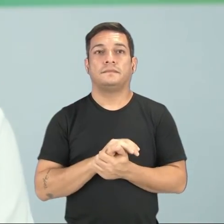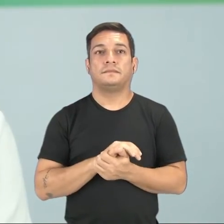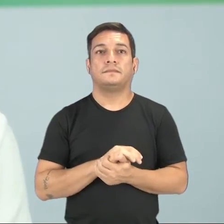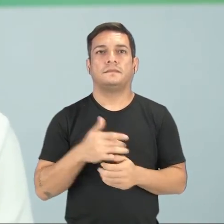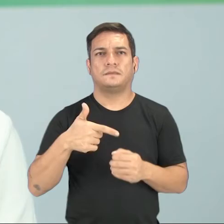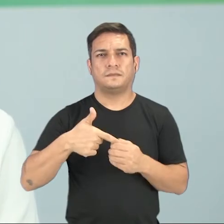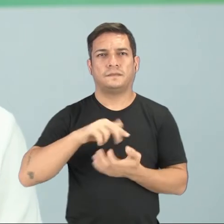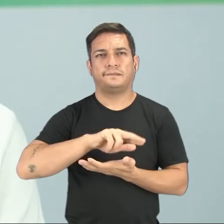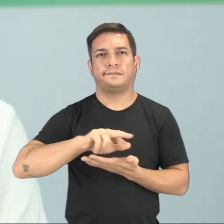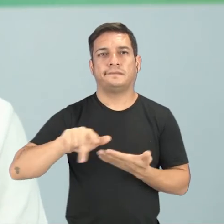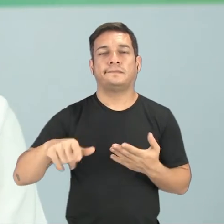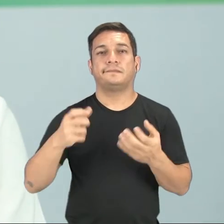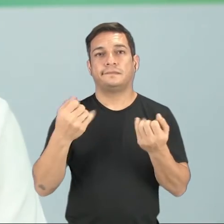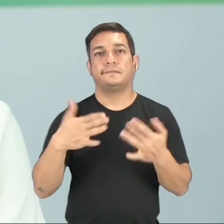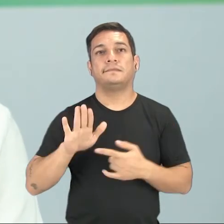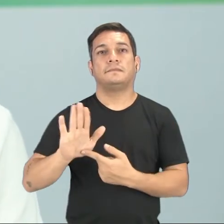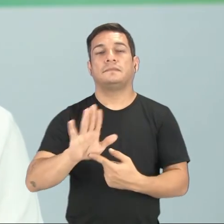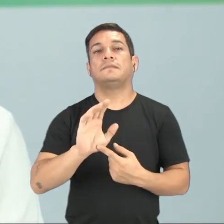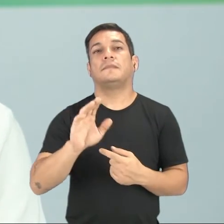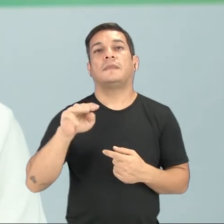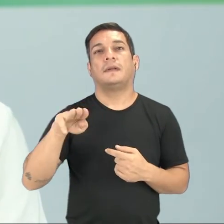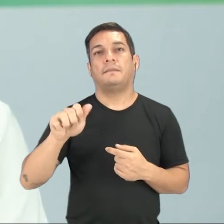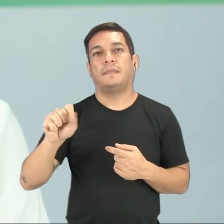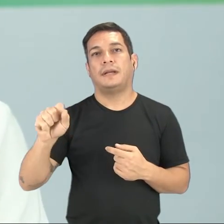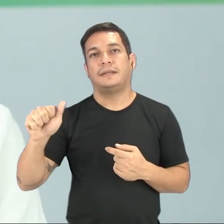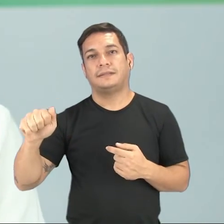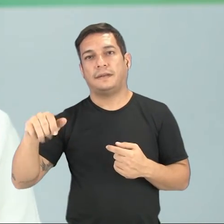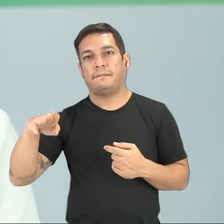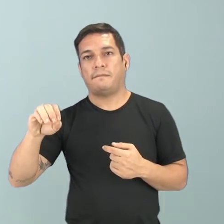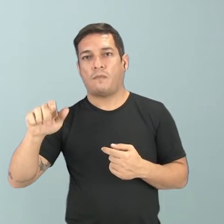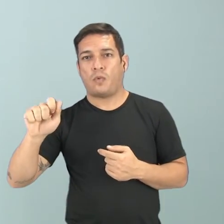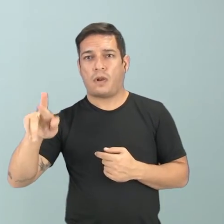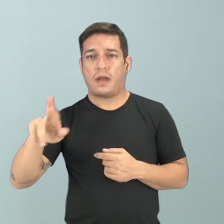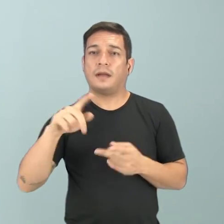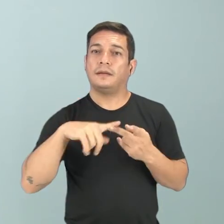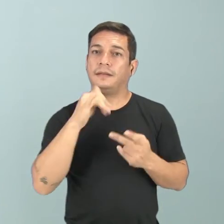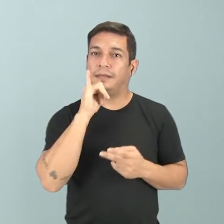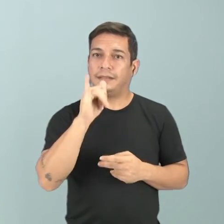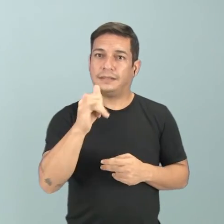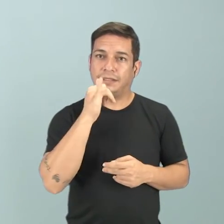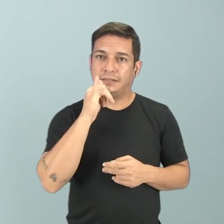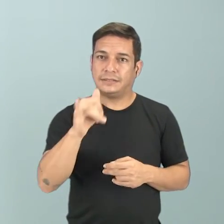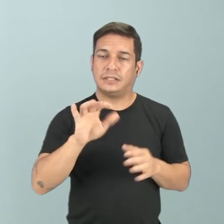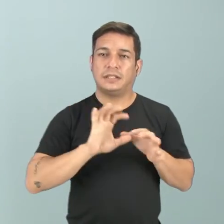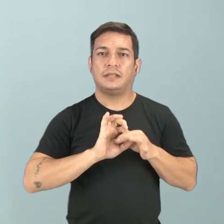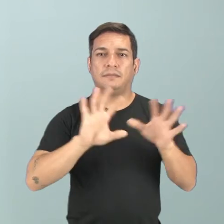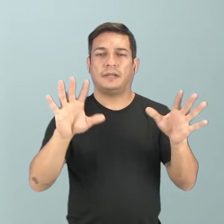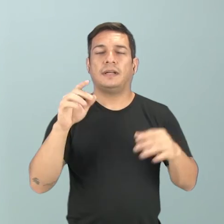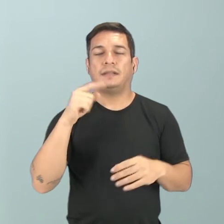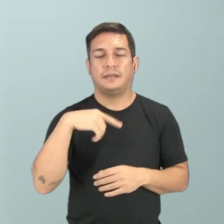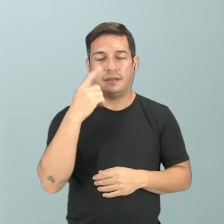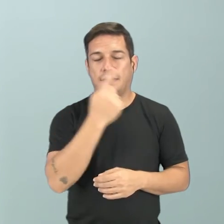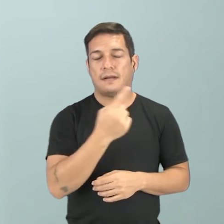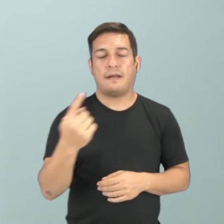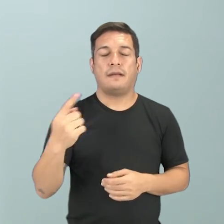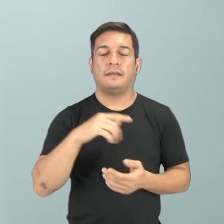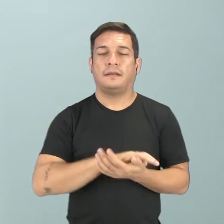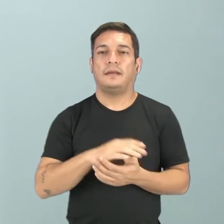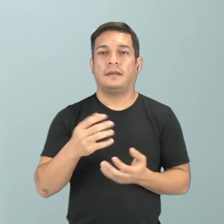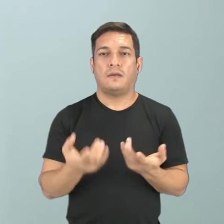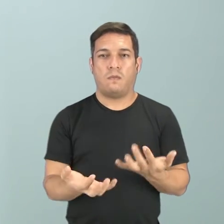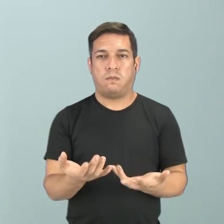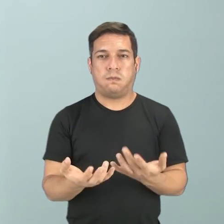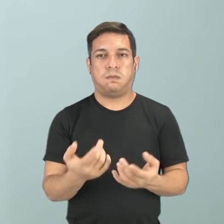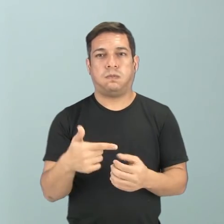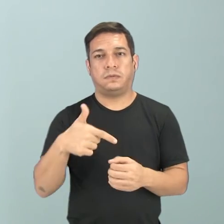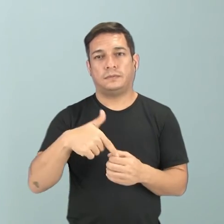combustíveis, onde vai trabalhar a massa molar e vai trabalhar também a energia liberada em cada queima desse combustível. E ela